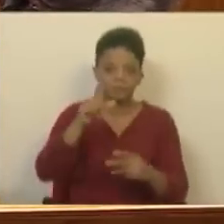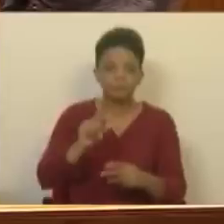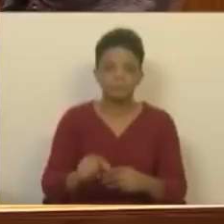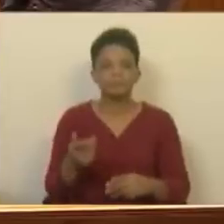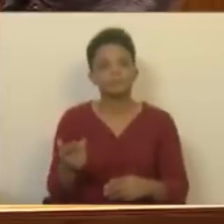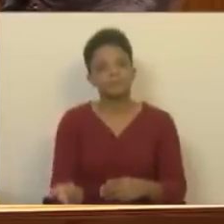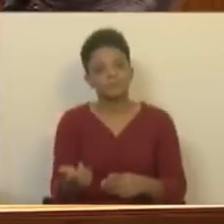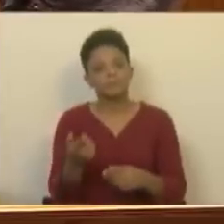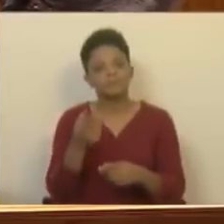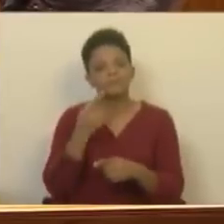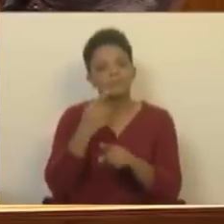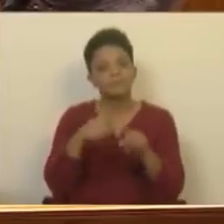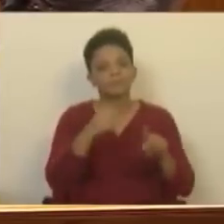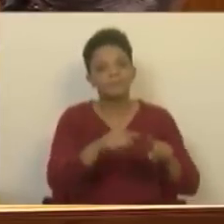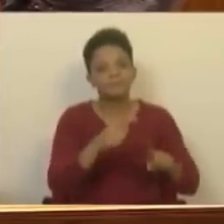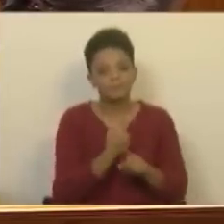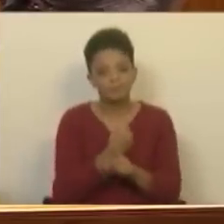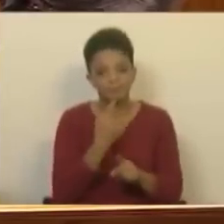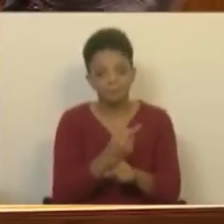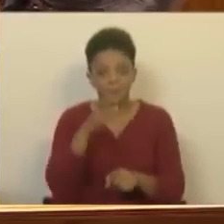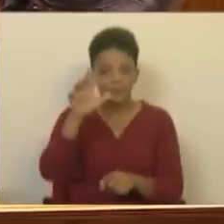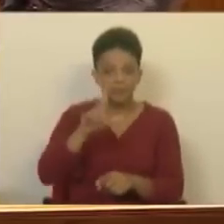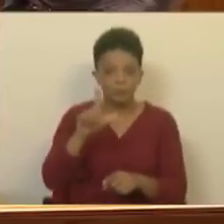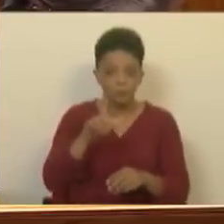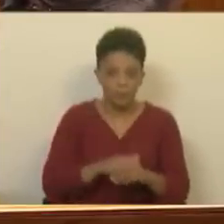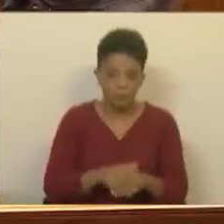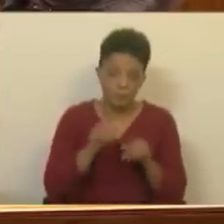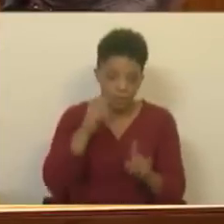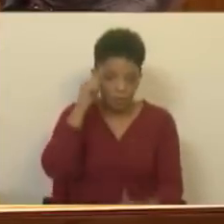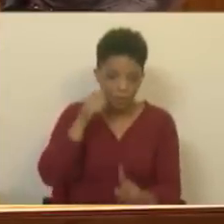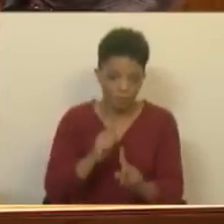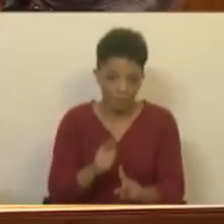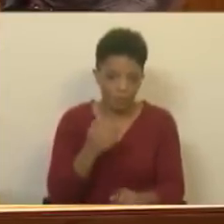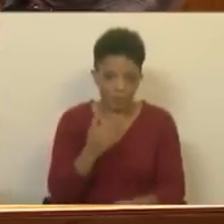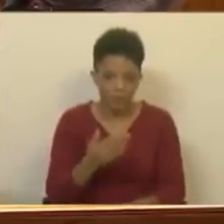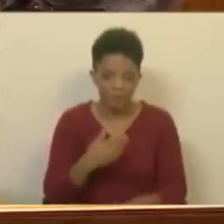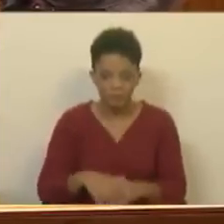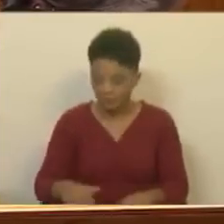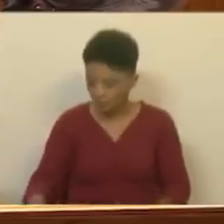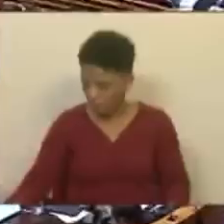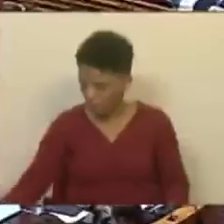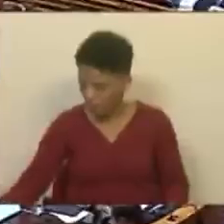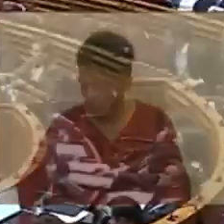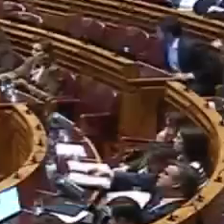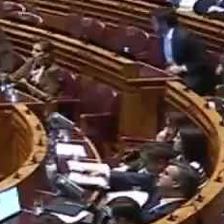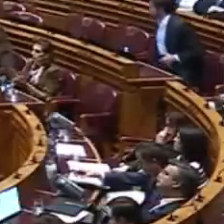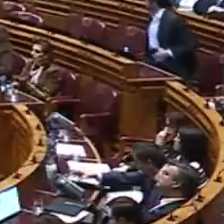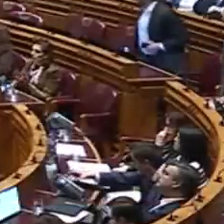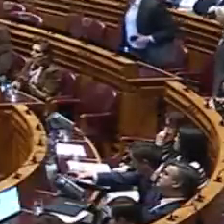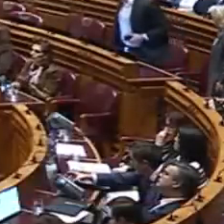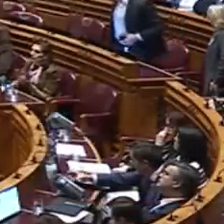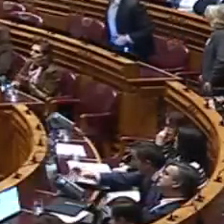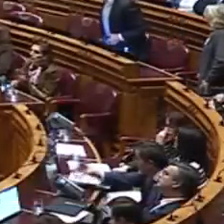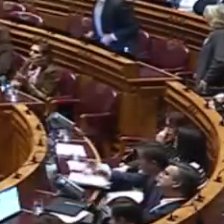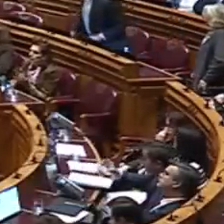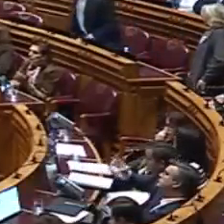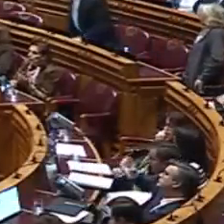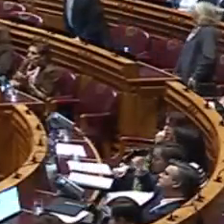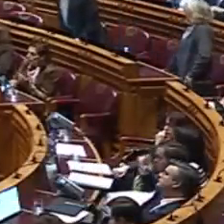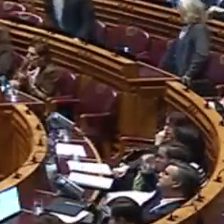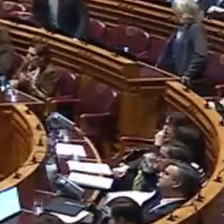partilhadas por diferentes Ministérios que considerados em Lisboa é isso que será muito obrigado Muito obrigado para